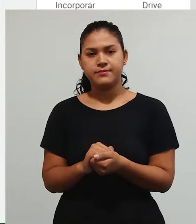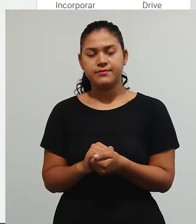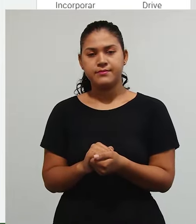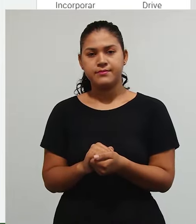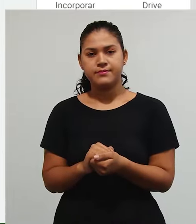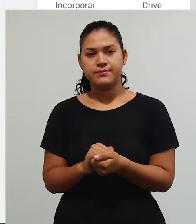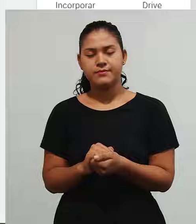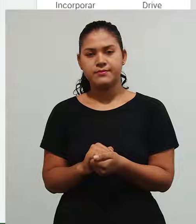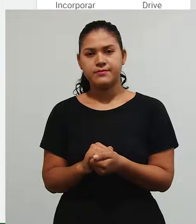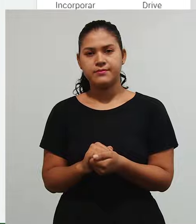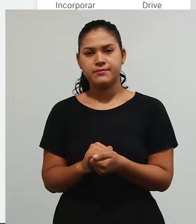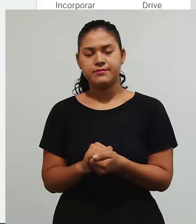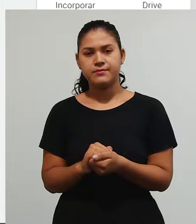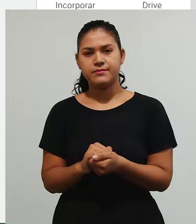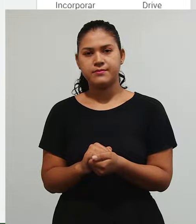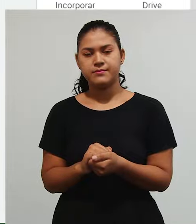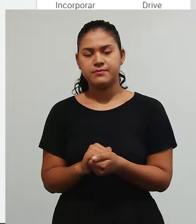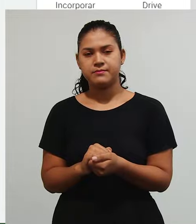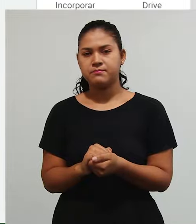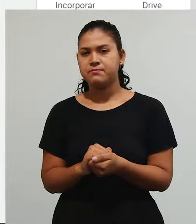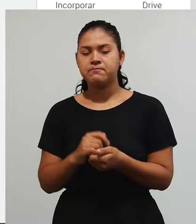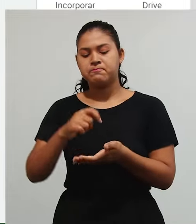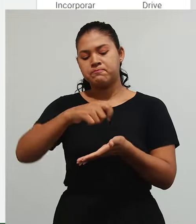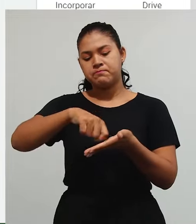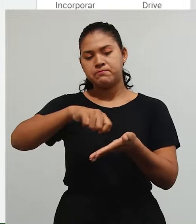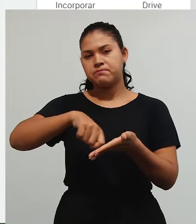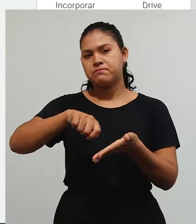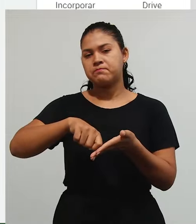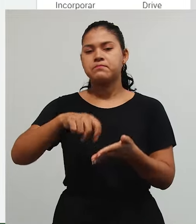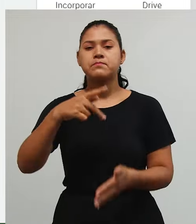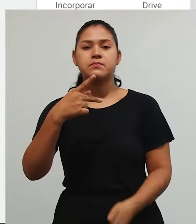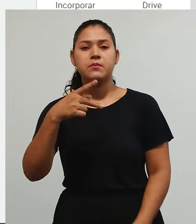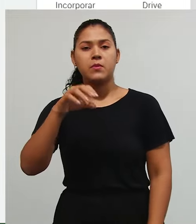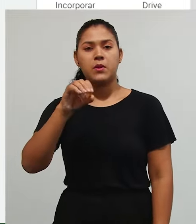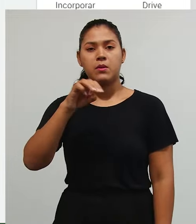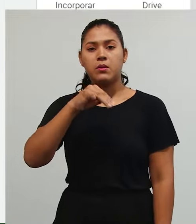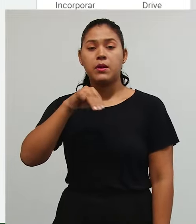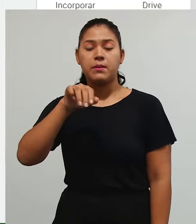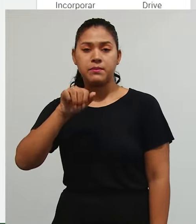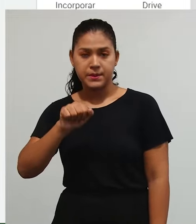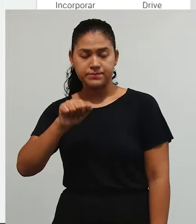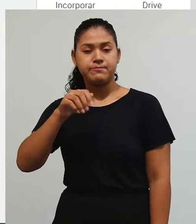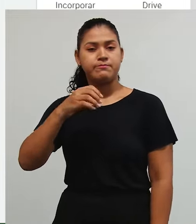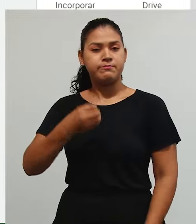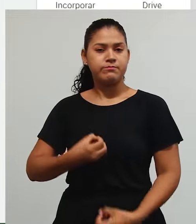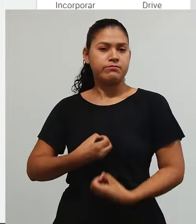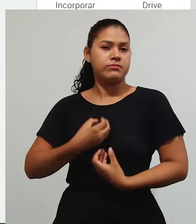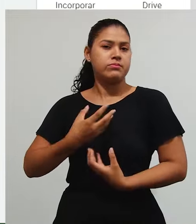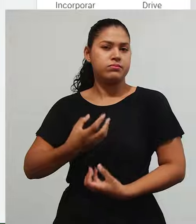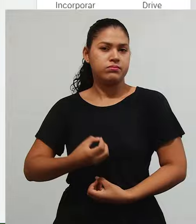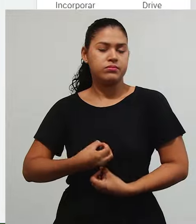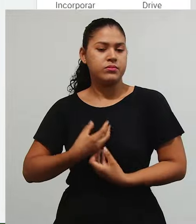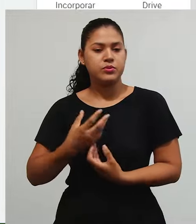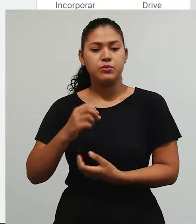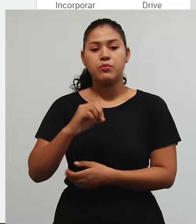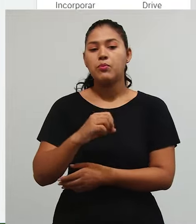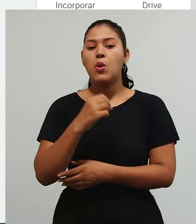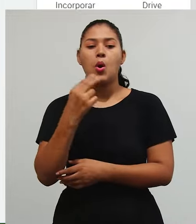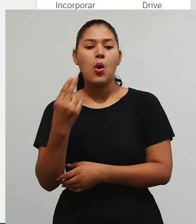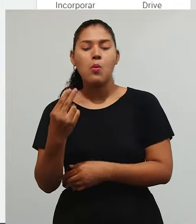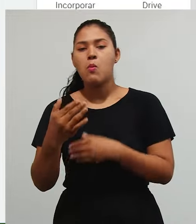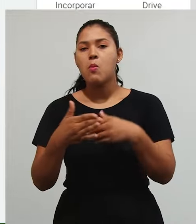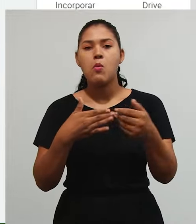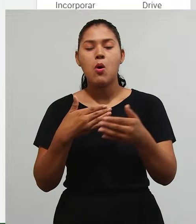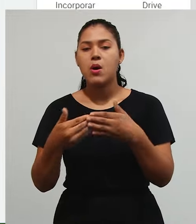do poema. Vou colocar poema, mas, né, da obra literária. Vou colocar da obra